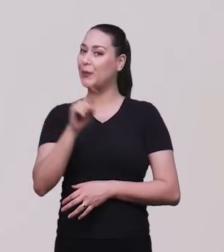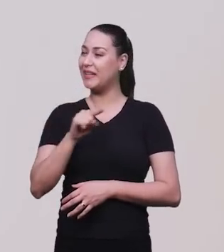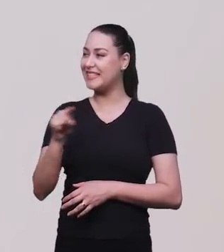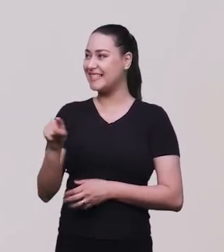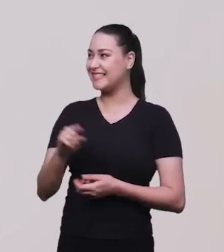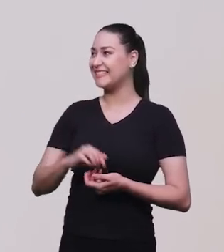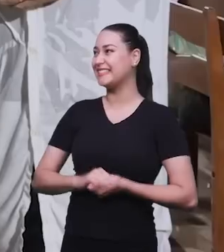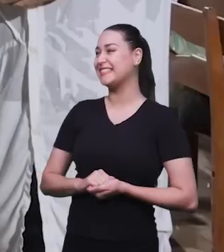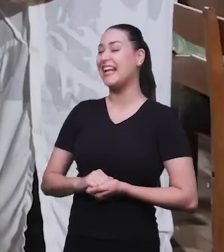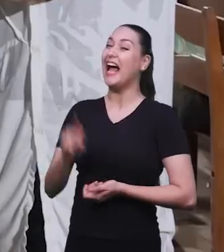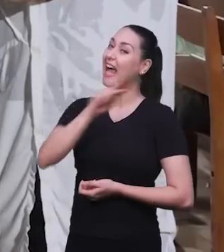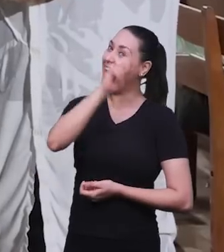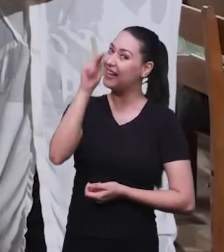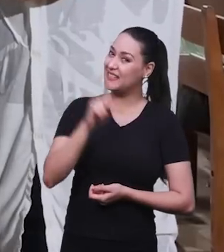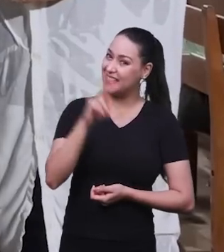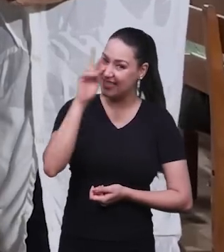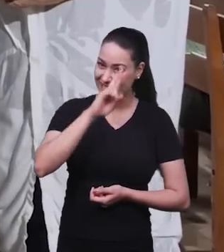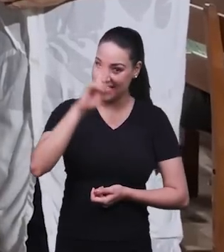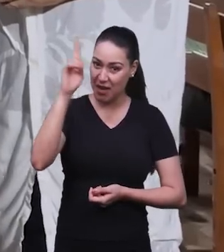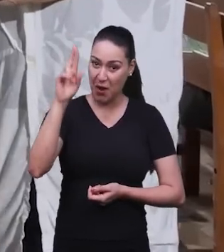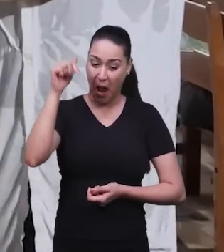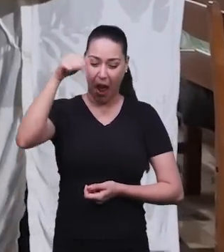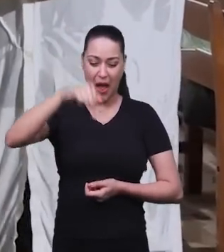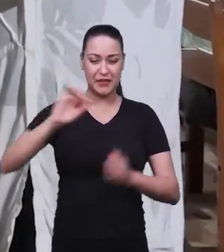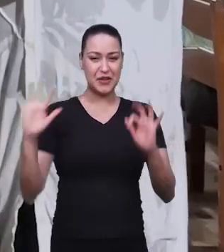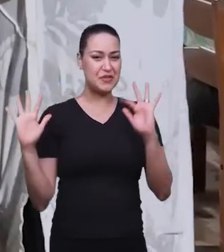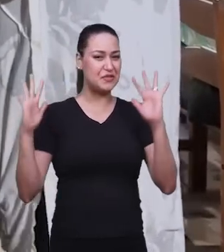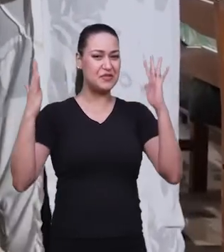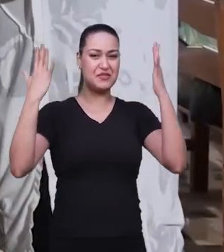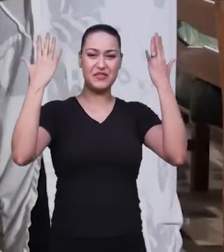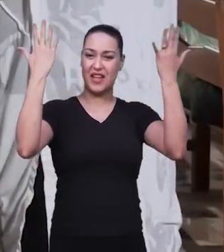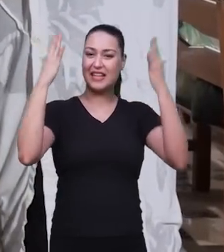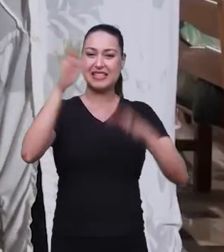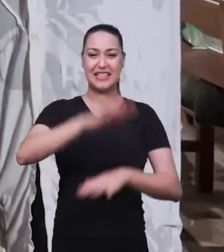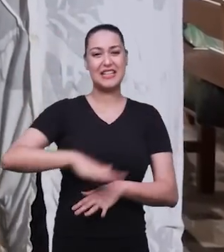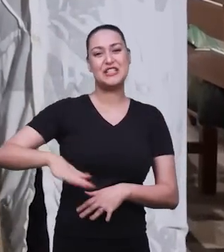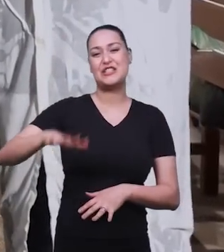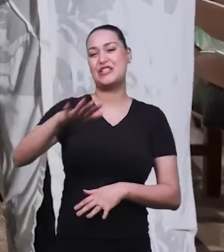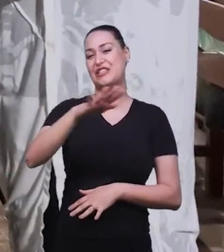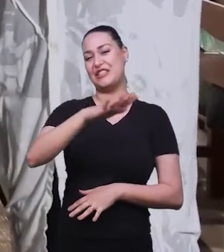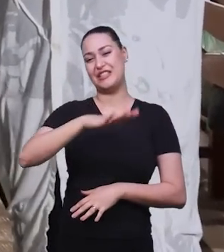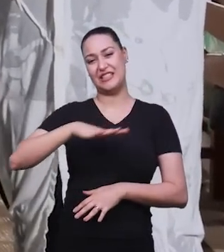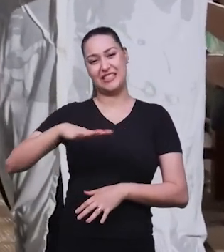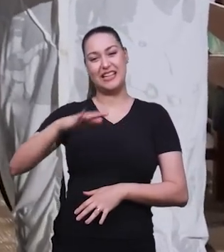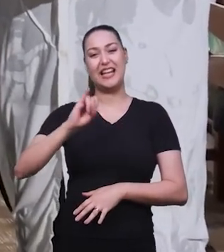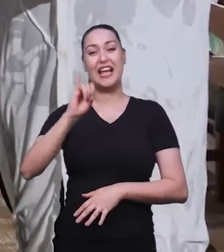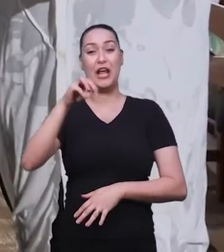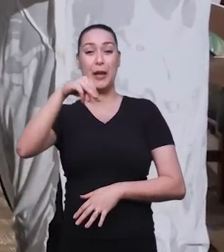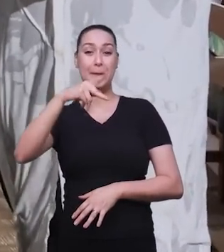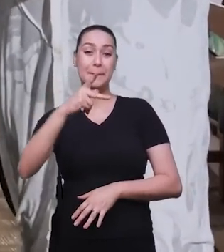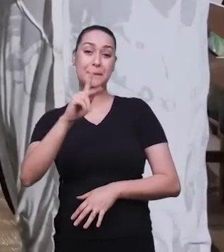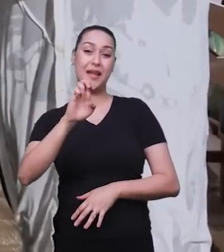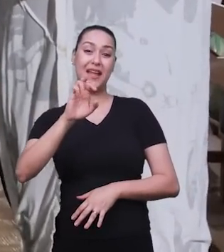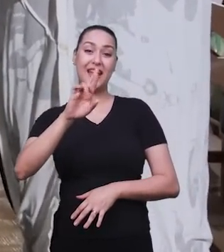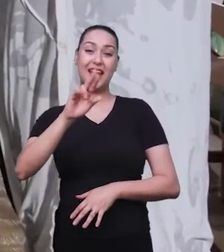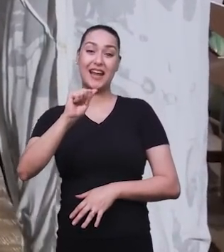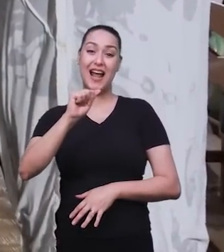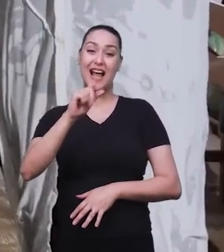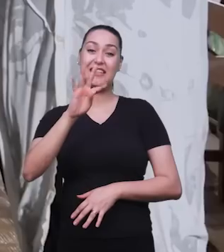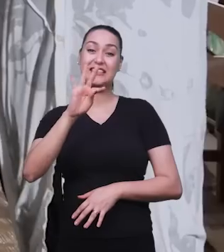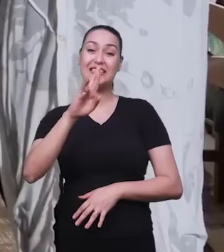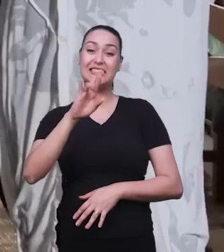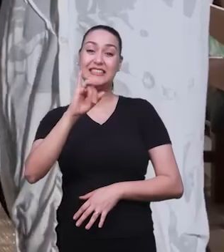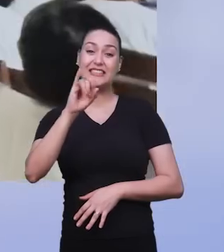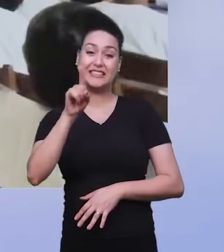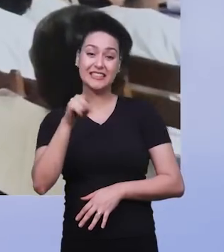senhor. A paz, Senhor, irmãos, estamos aqui numa festa da nossa região, aqui, nossa área aqui de Imperatriz e